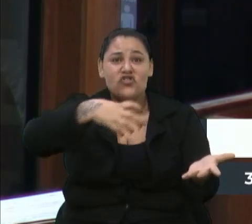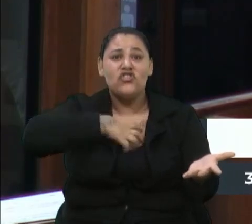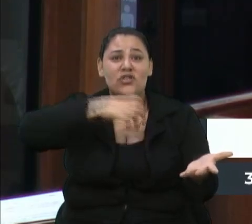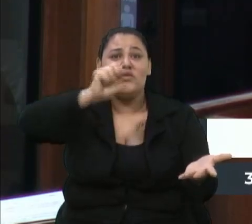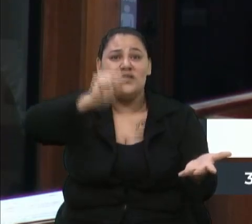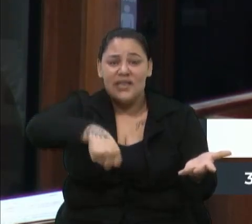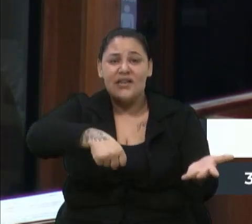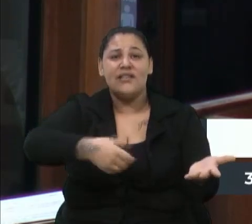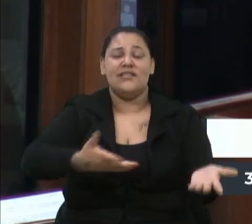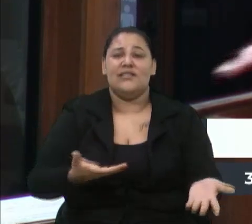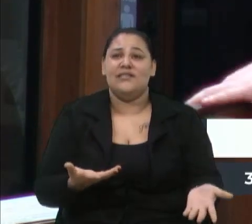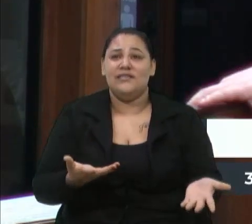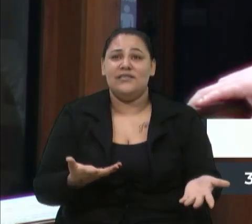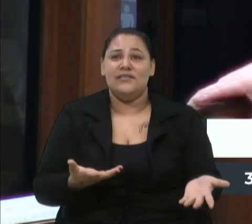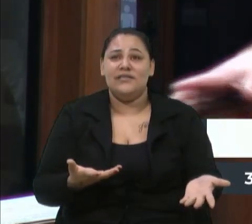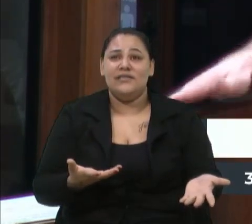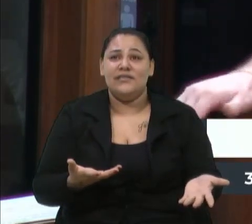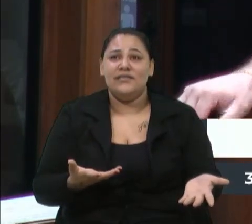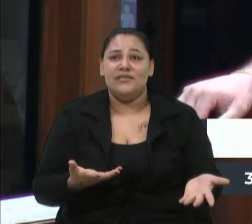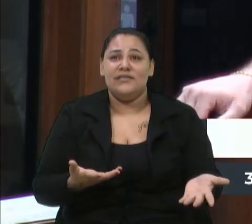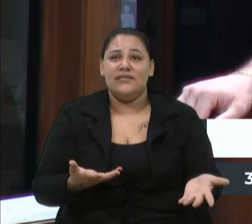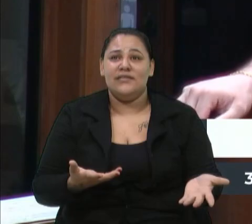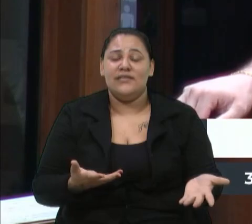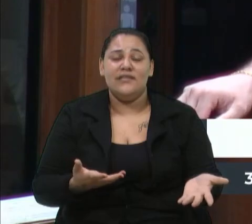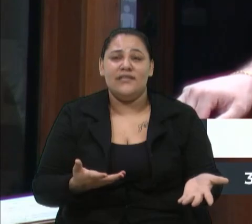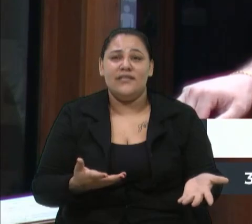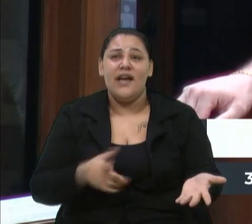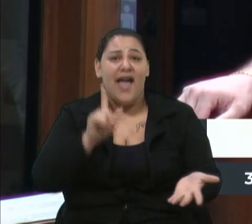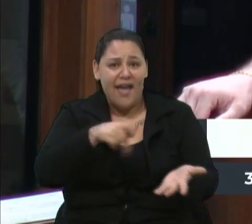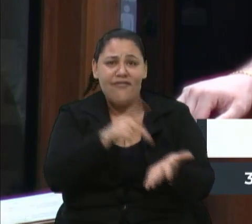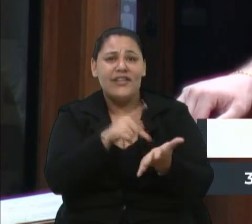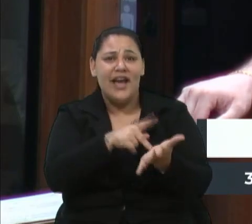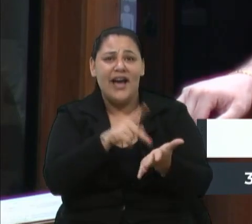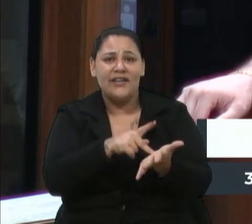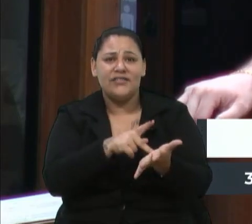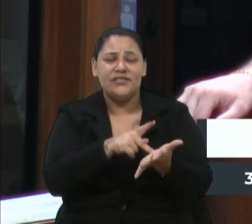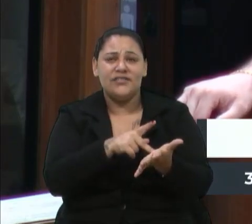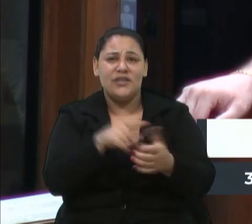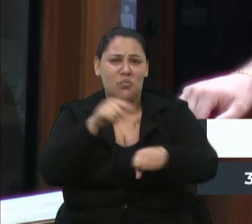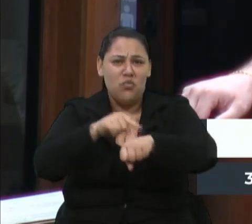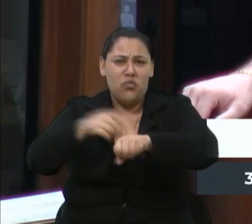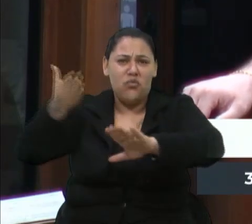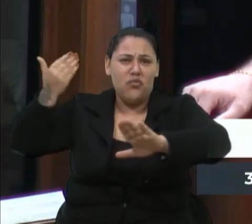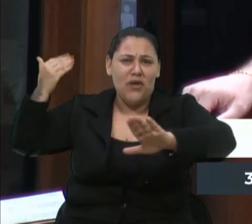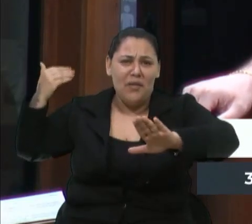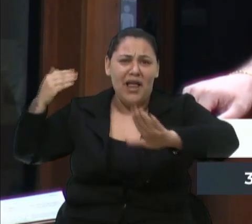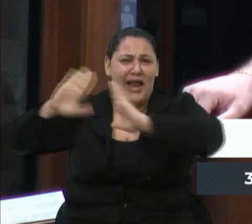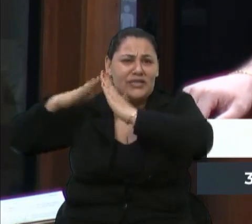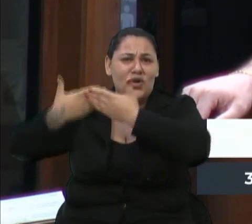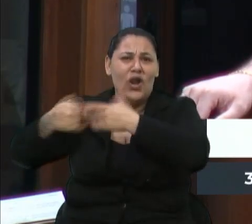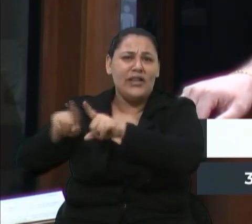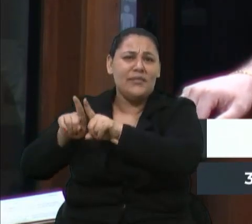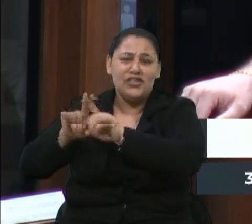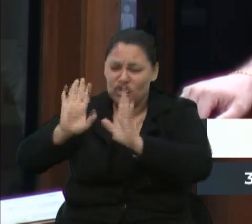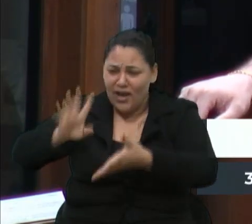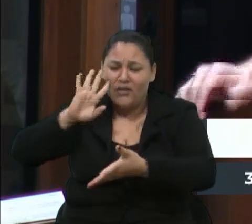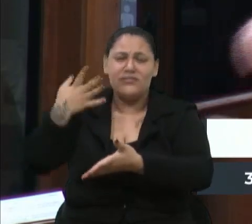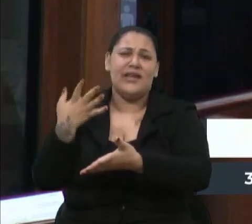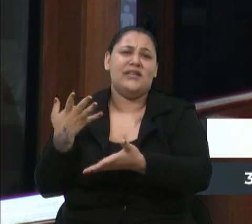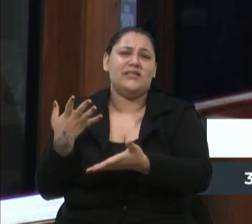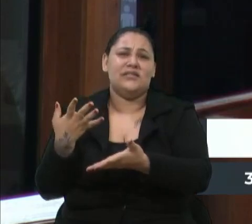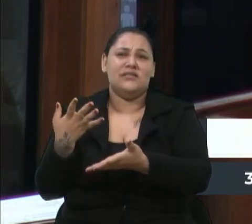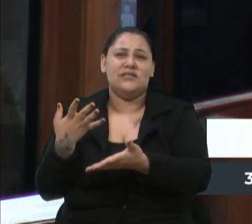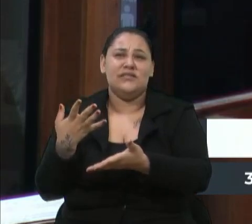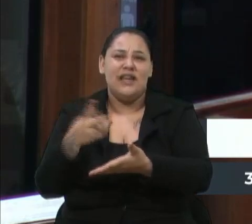é praticamente histórico. Desde o nosso tempo, vereador Bressan, de ensino médio, acontece isso. Tu